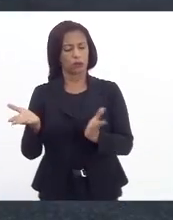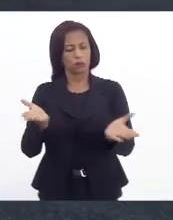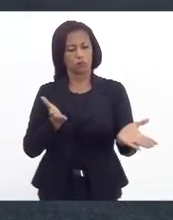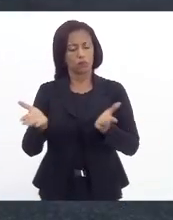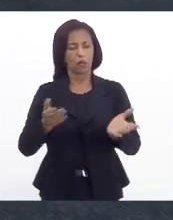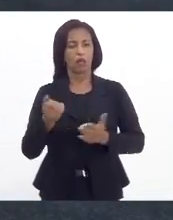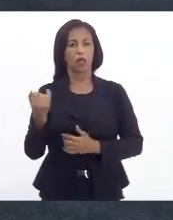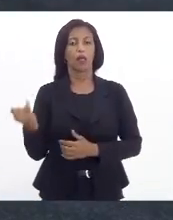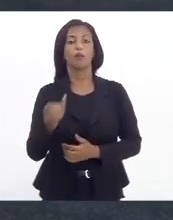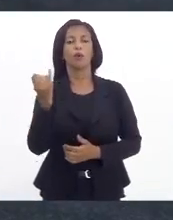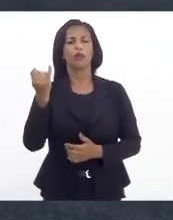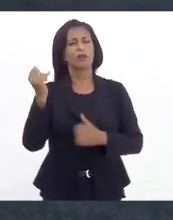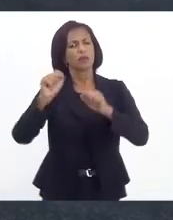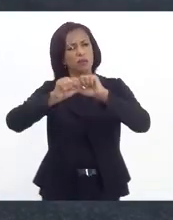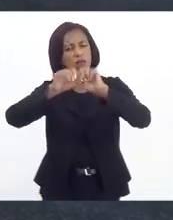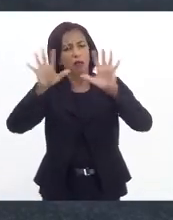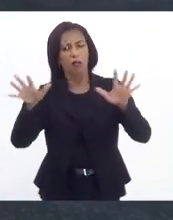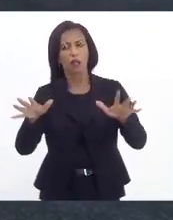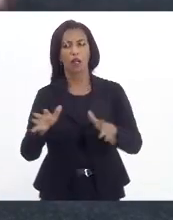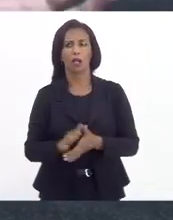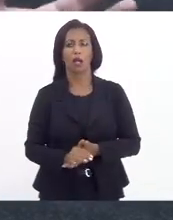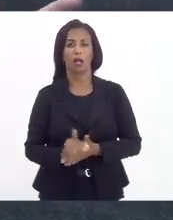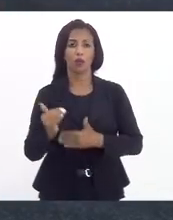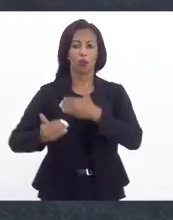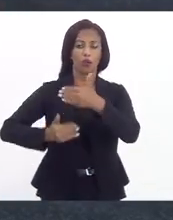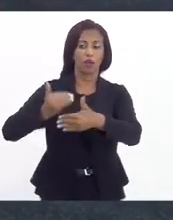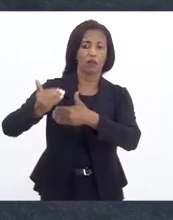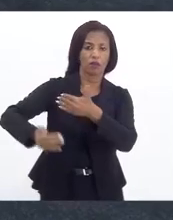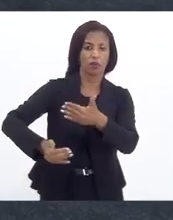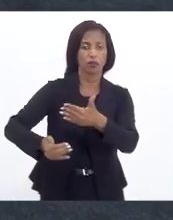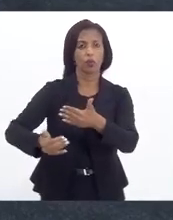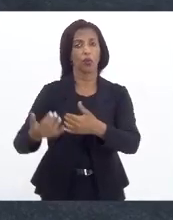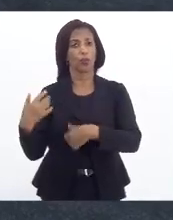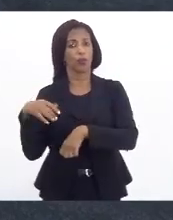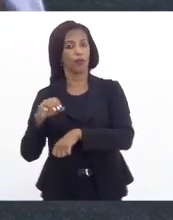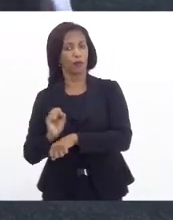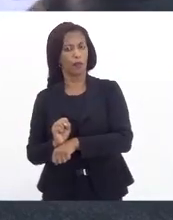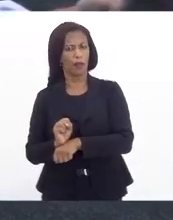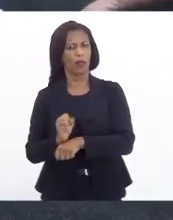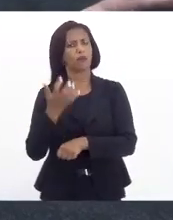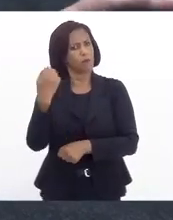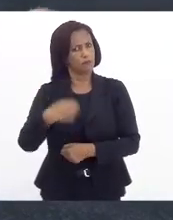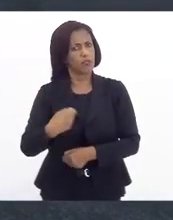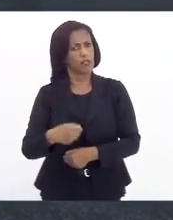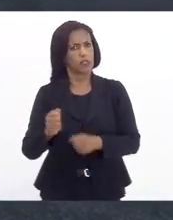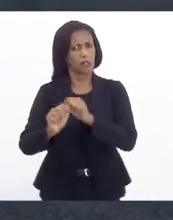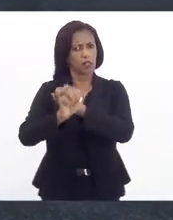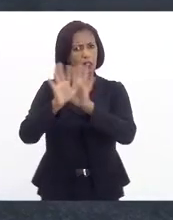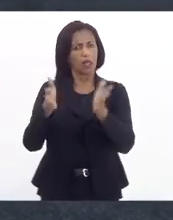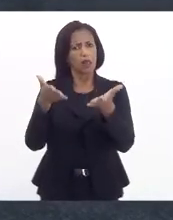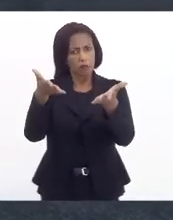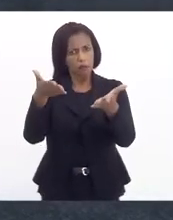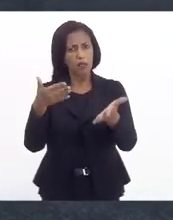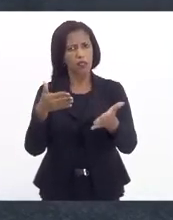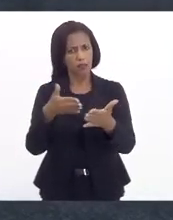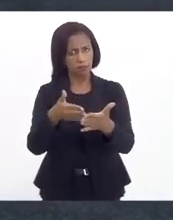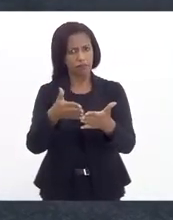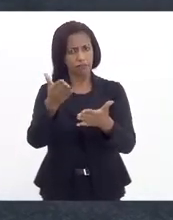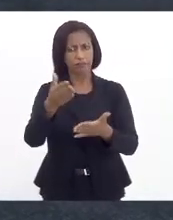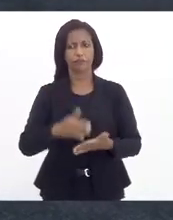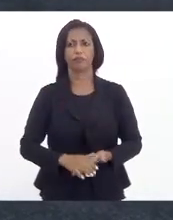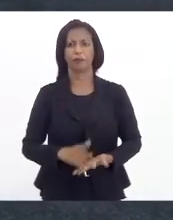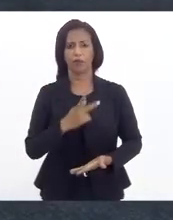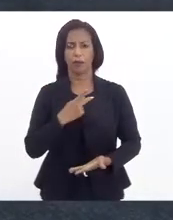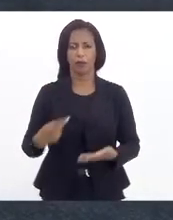que tudo fique claro, o que avançou e o que eventualmente não avançou, é bom que tudo fique claro. Mas, caso específico, o presidente,